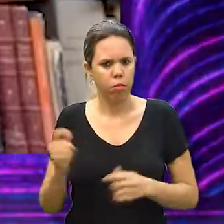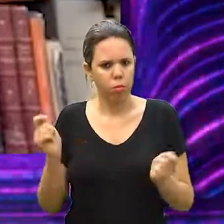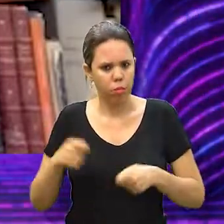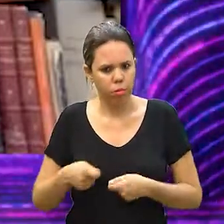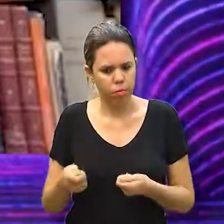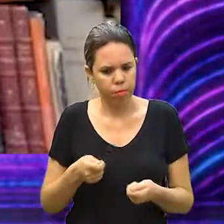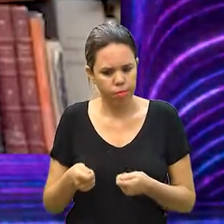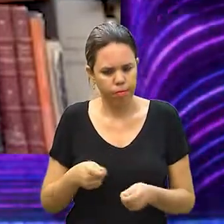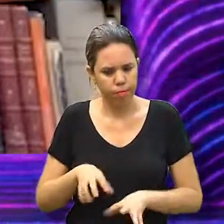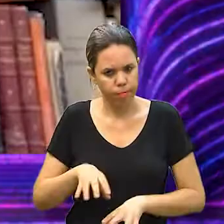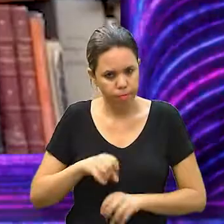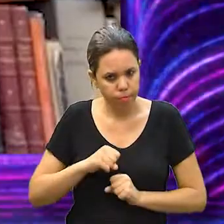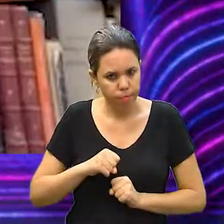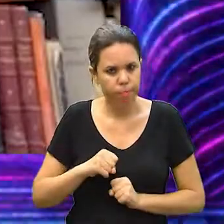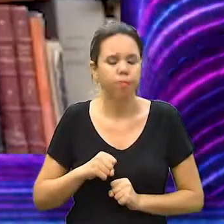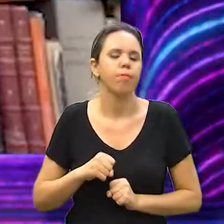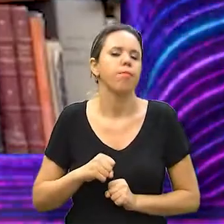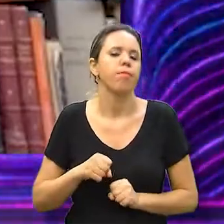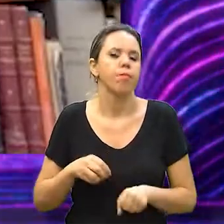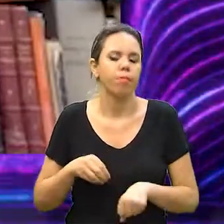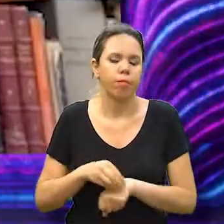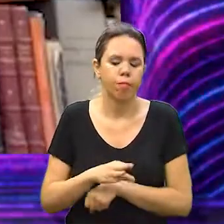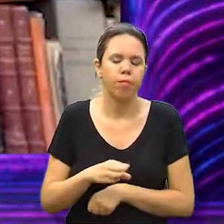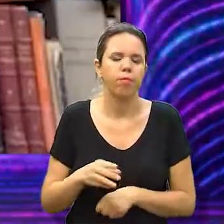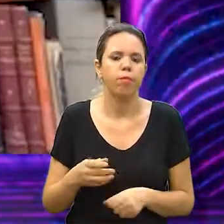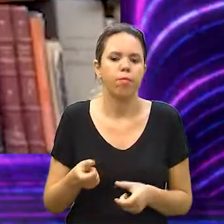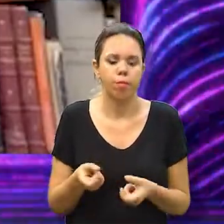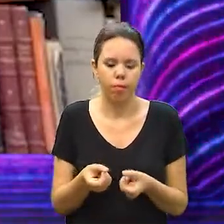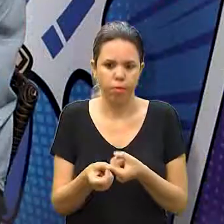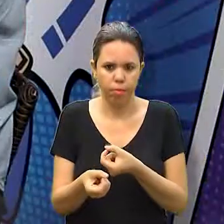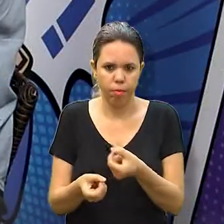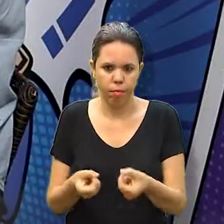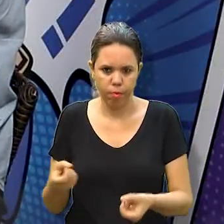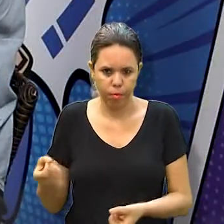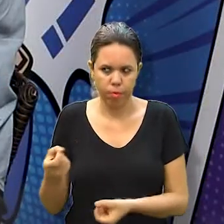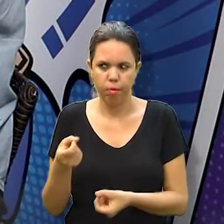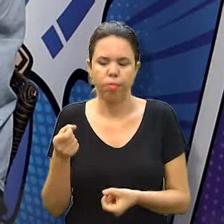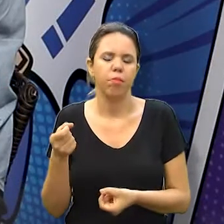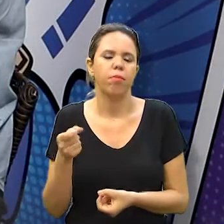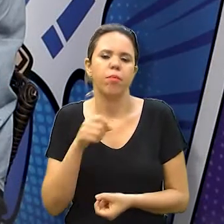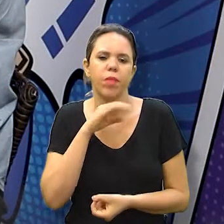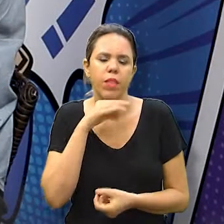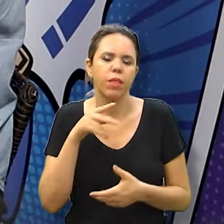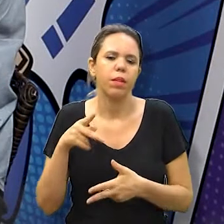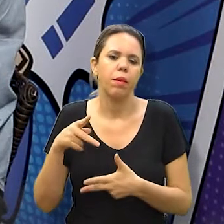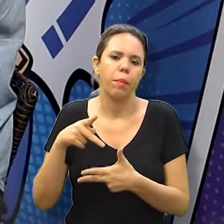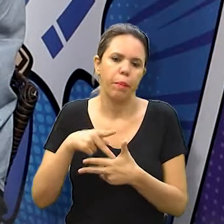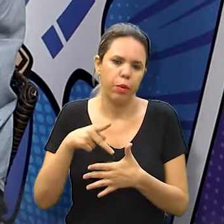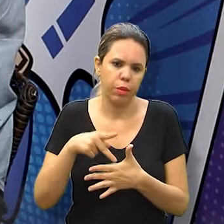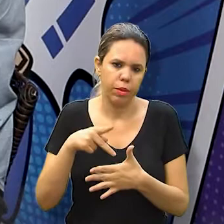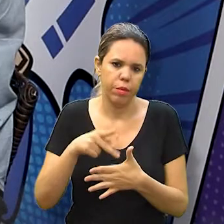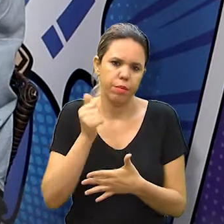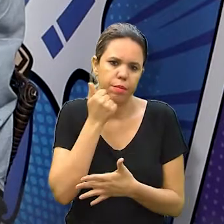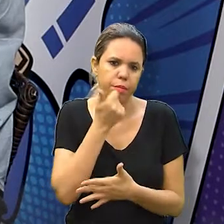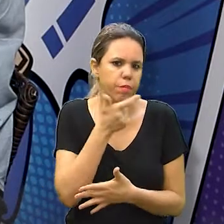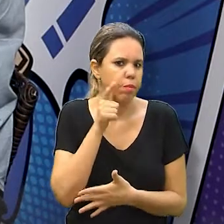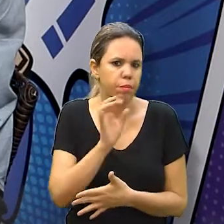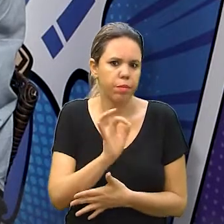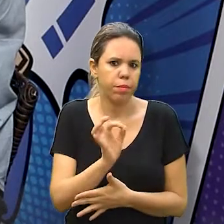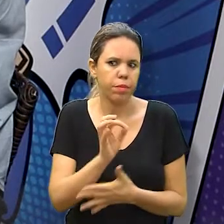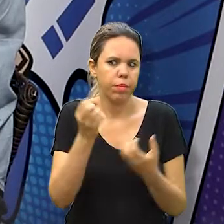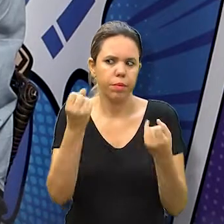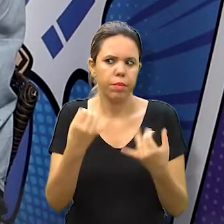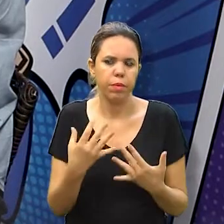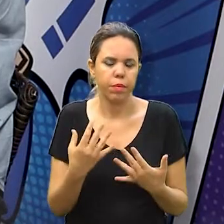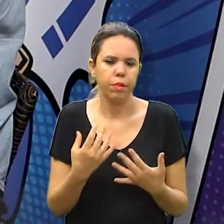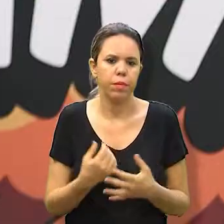de sintetizar e replicar moléculas de uma proteína necrosante. A ciência ainda não consegue explicar